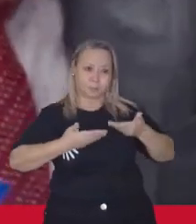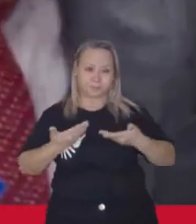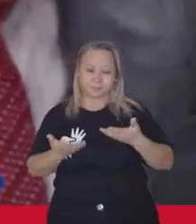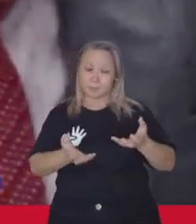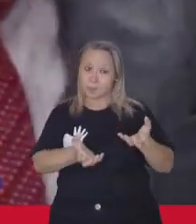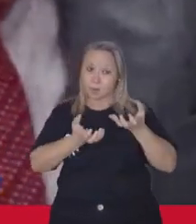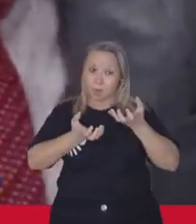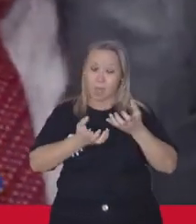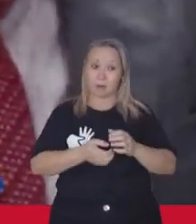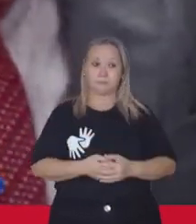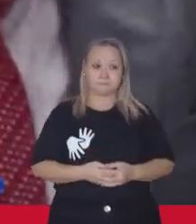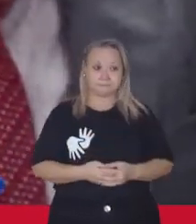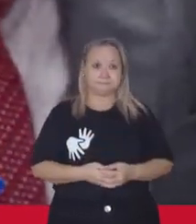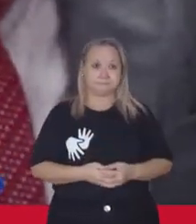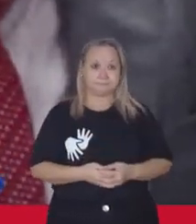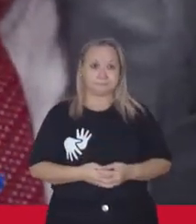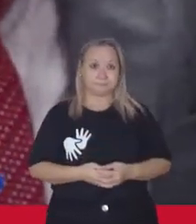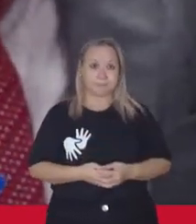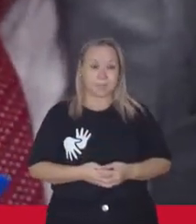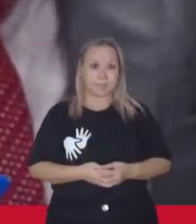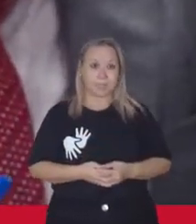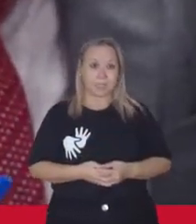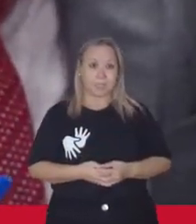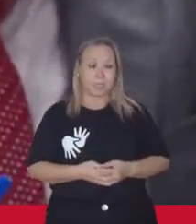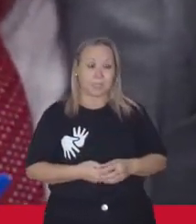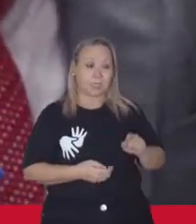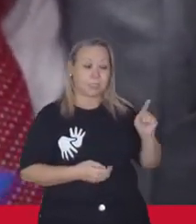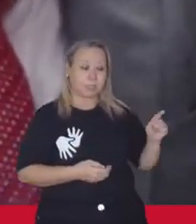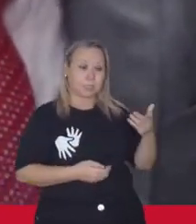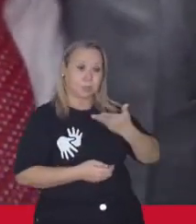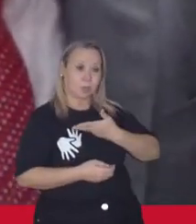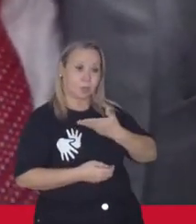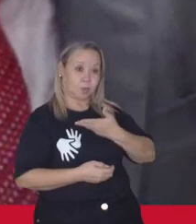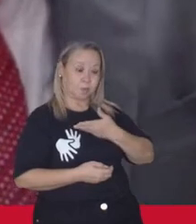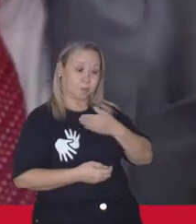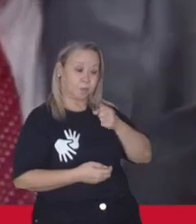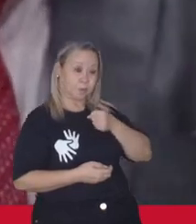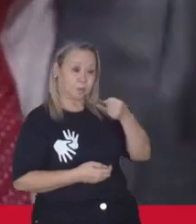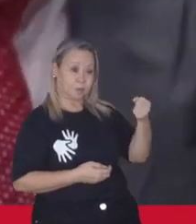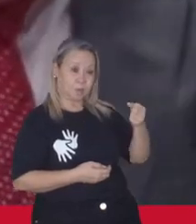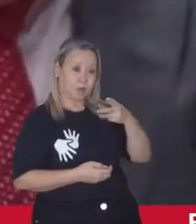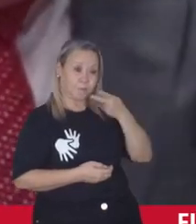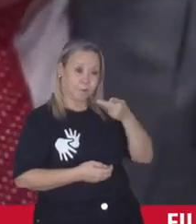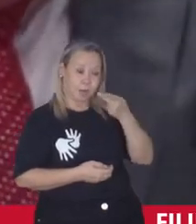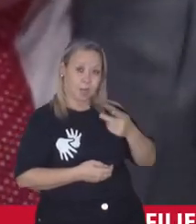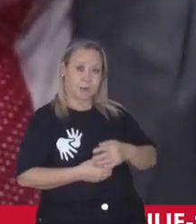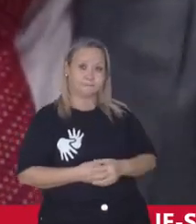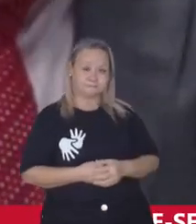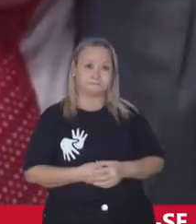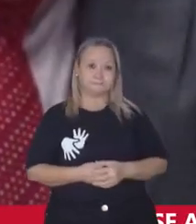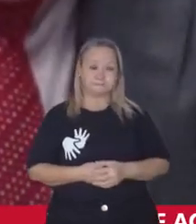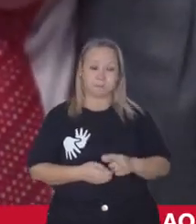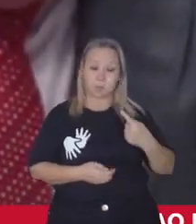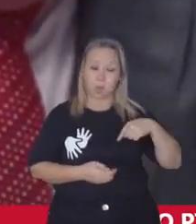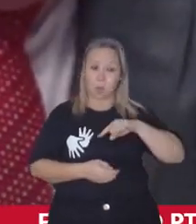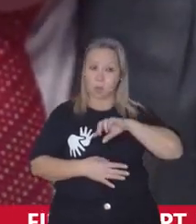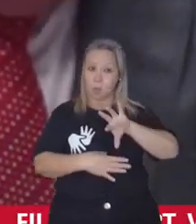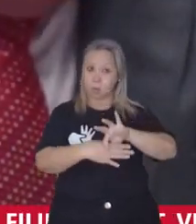aqui passar a palavra para o nosso líder,